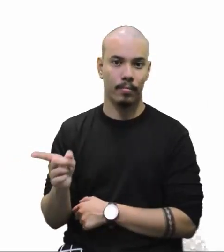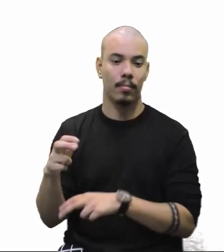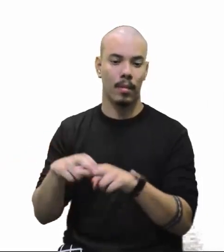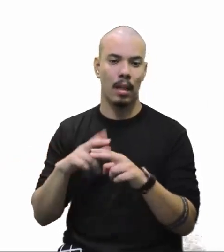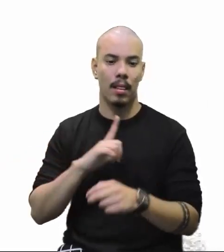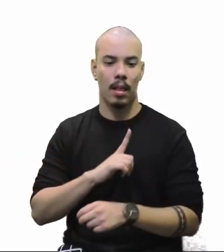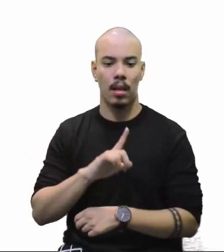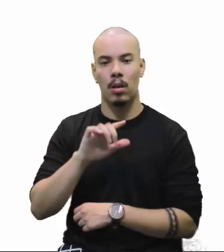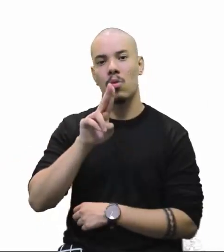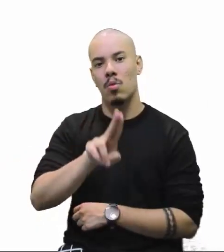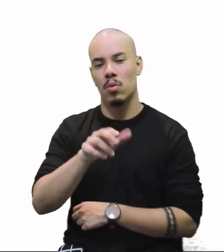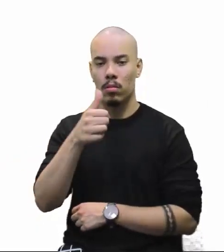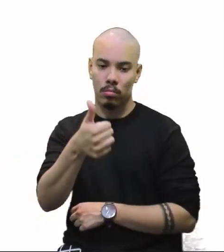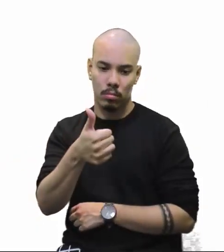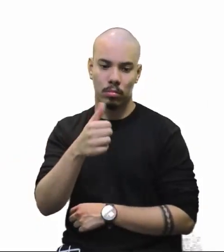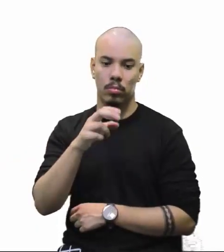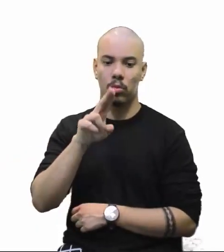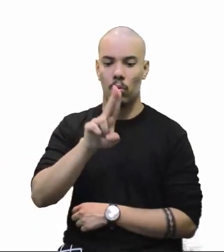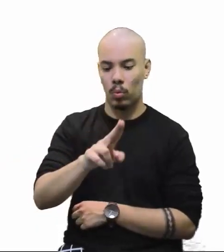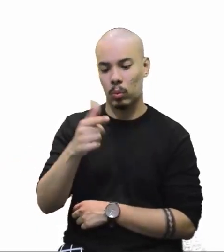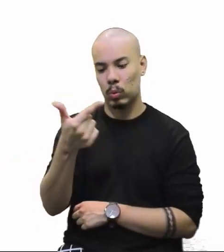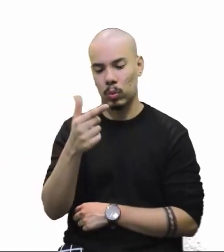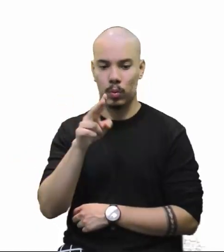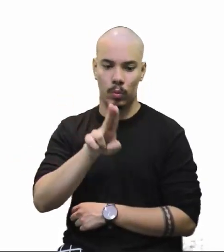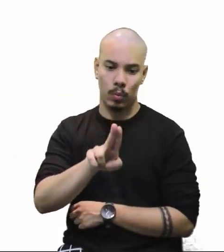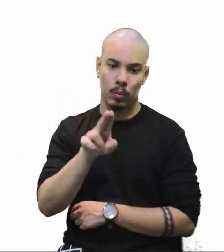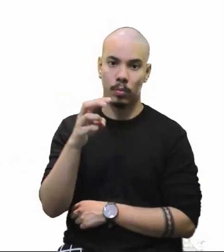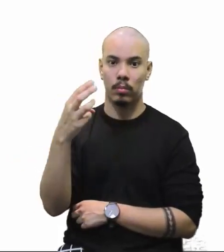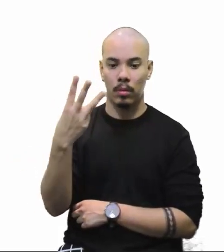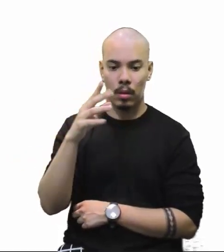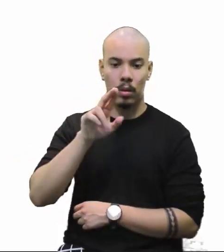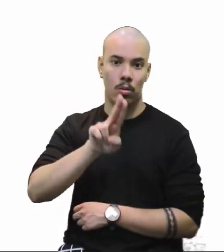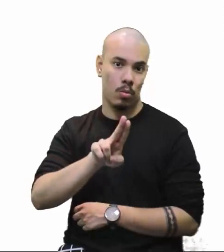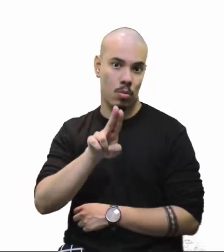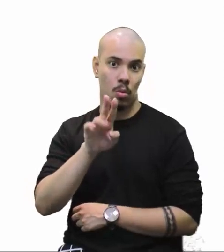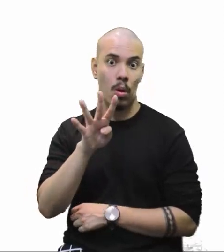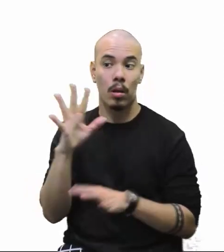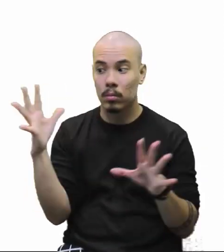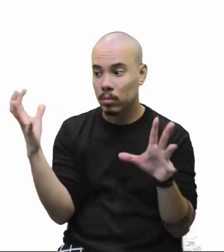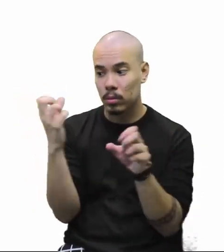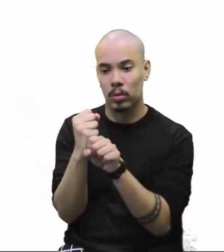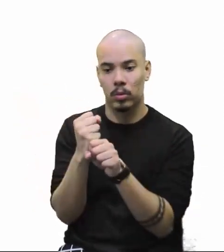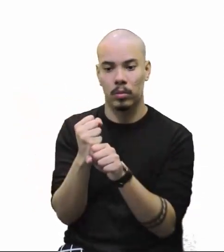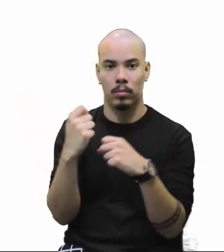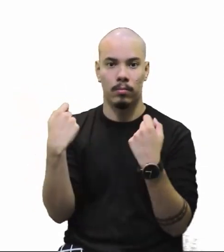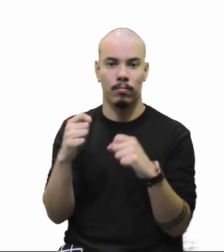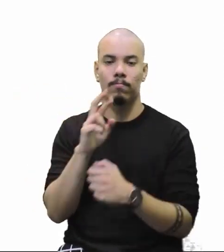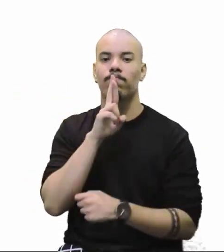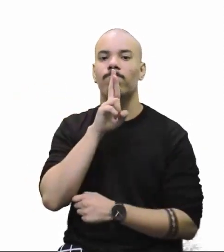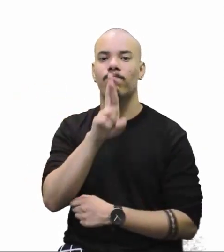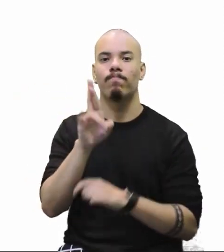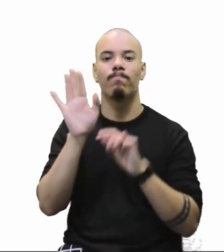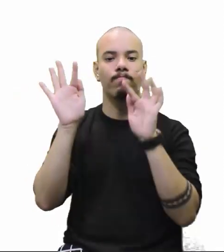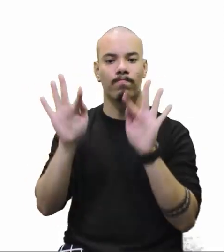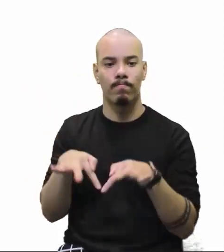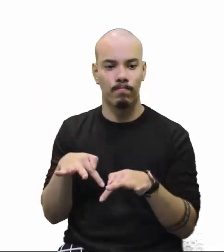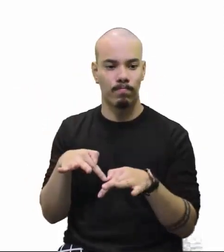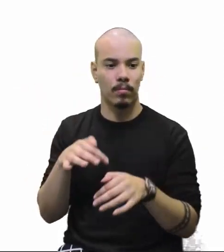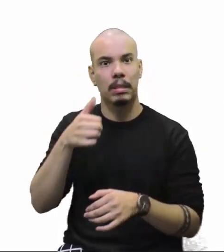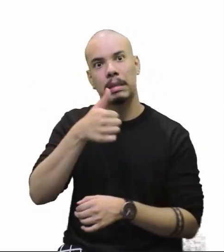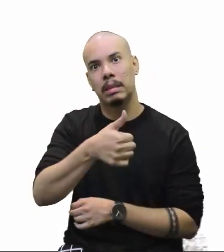o 2, o 3 e assim por diante. A soma de todas elas, obrigatoriamente, tem que estar o total, né? Se é